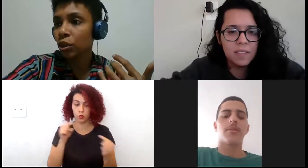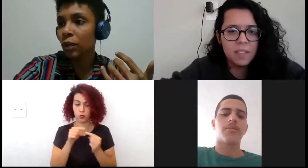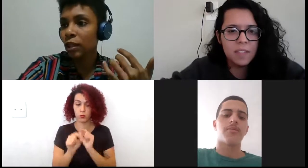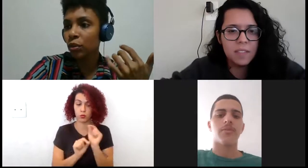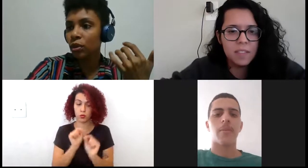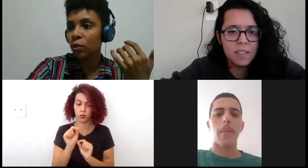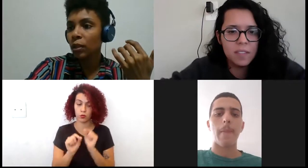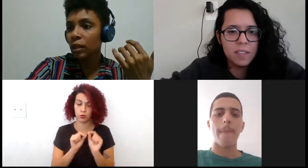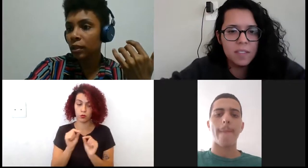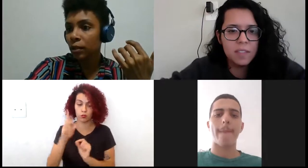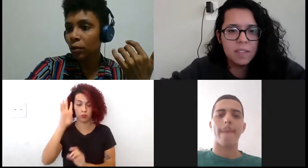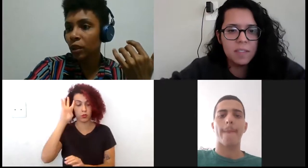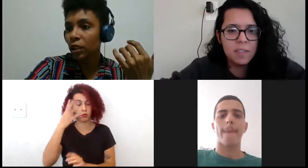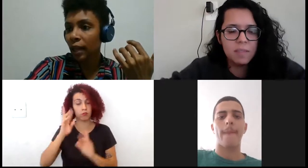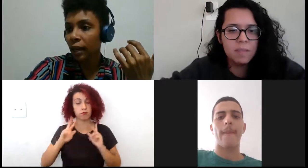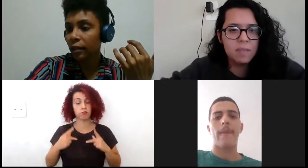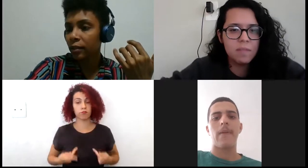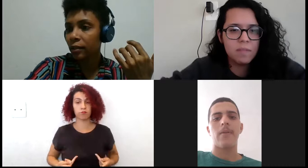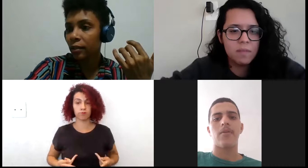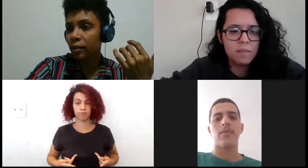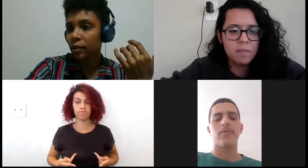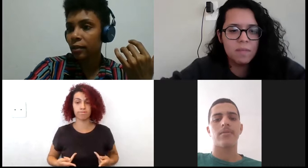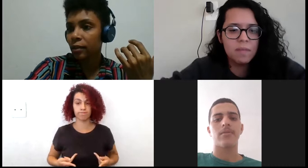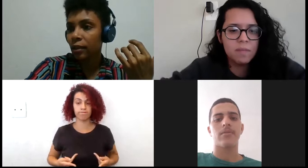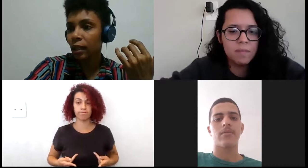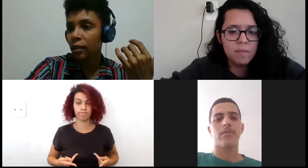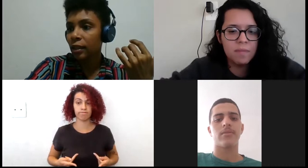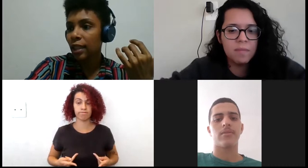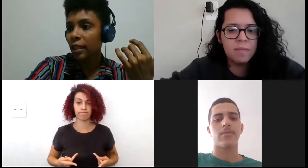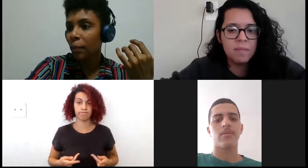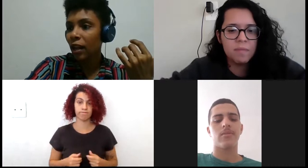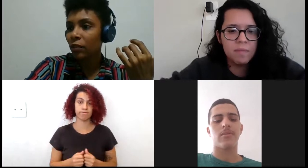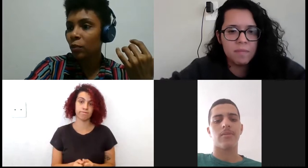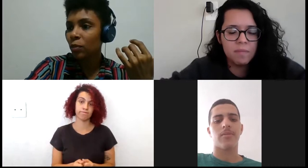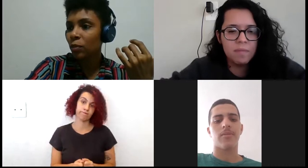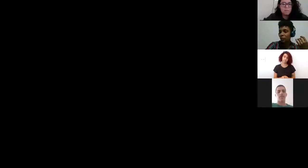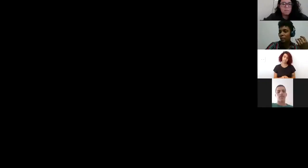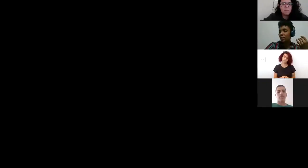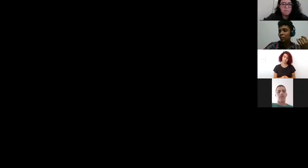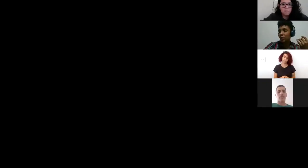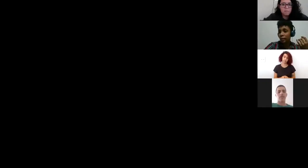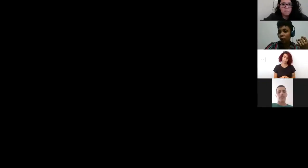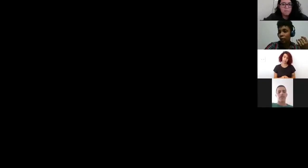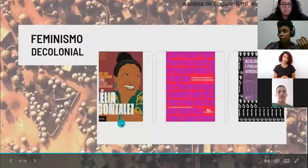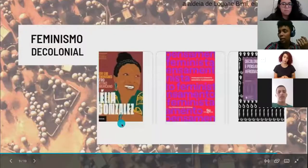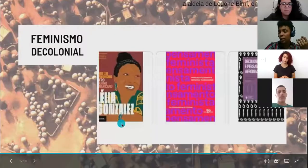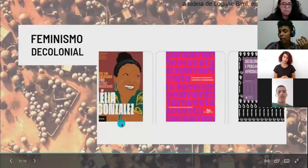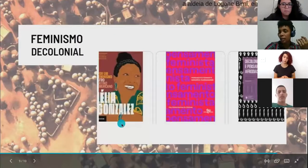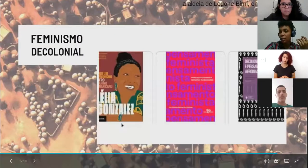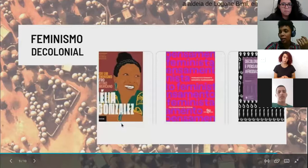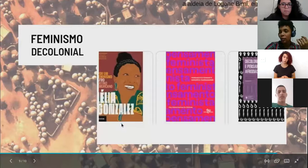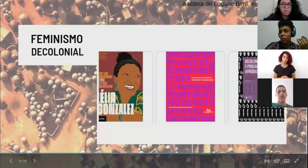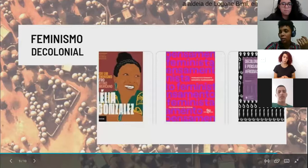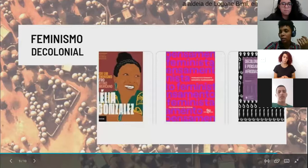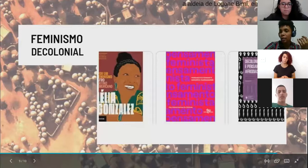de uma resolução humana humanitária Oi e aí a palavra humana às vezes ela é teórica